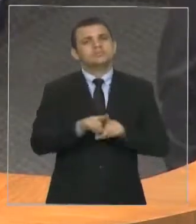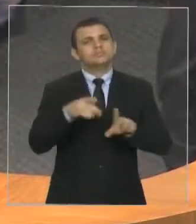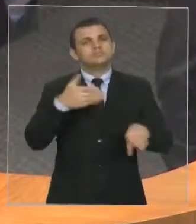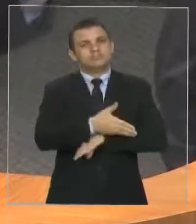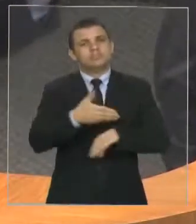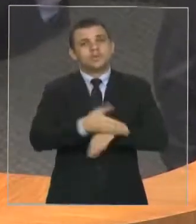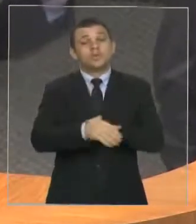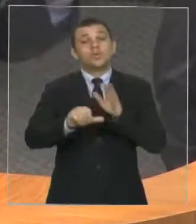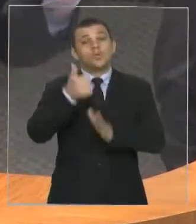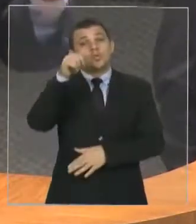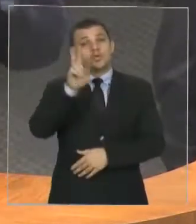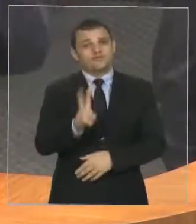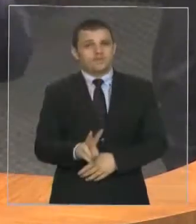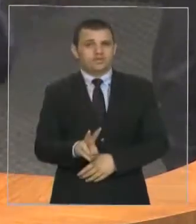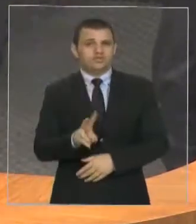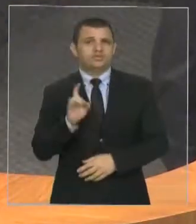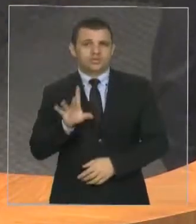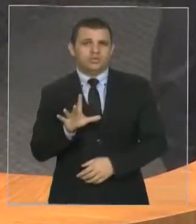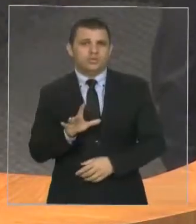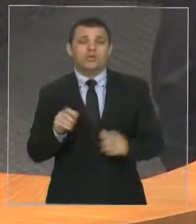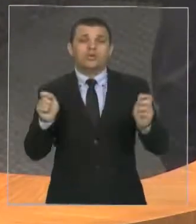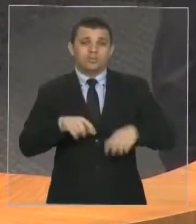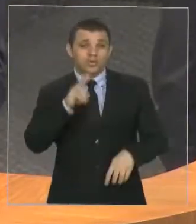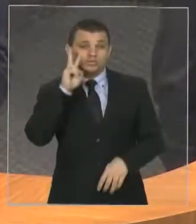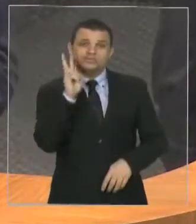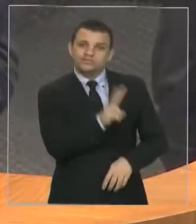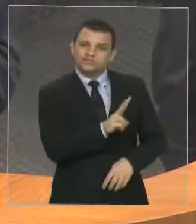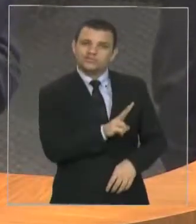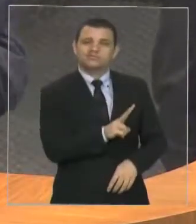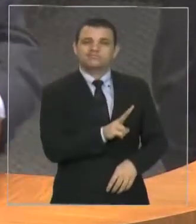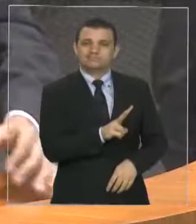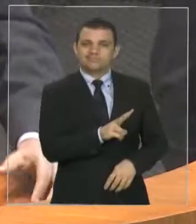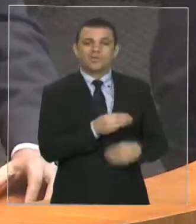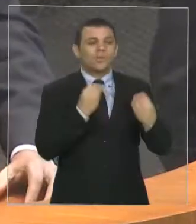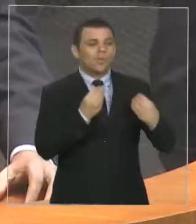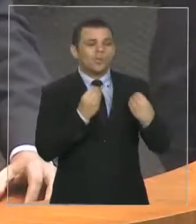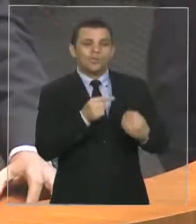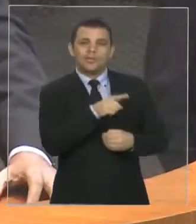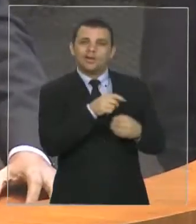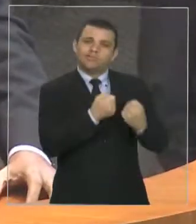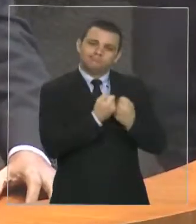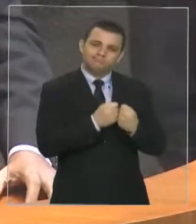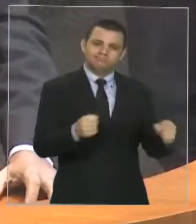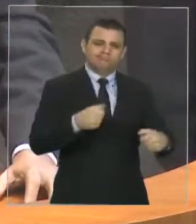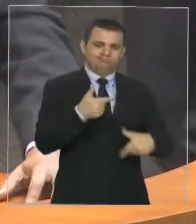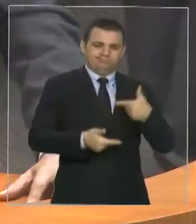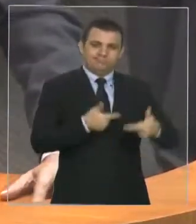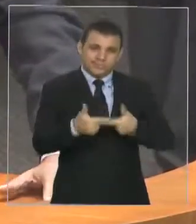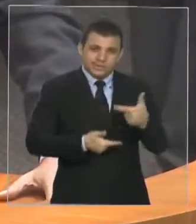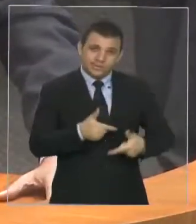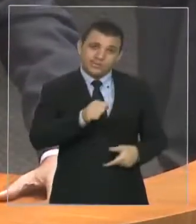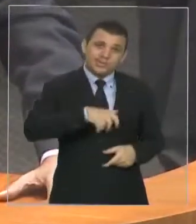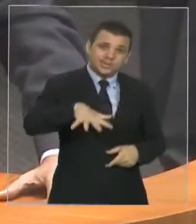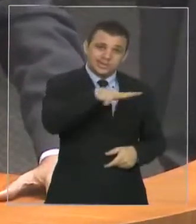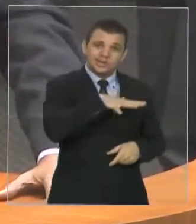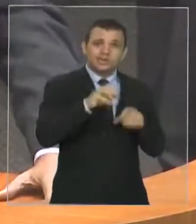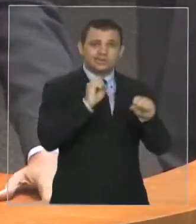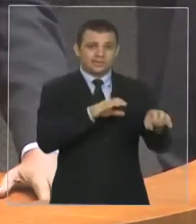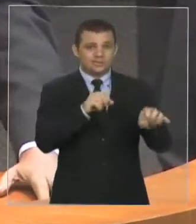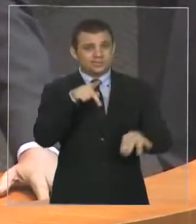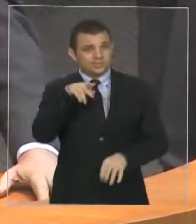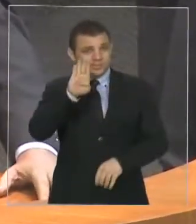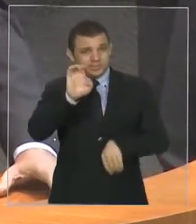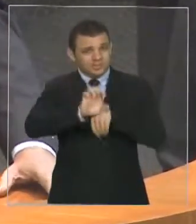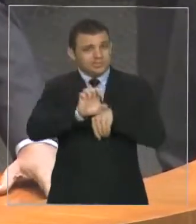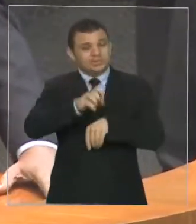uma vez para verificar a grandiosidade que é o trabalho que está sendo feito na educação pública do Maranhão